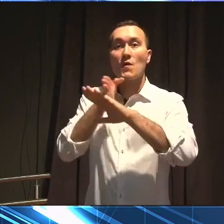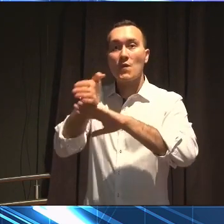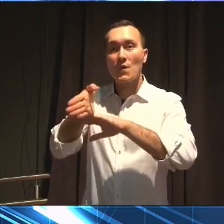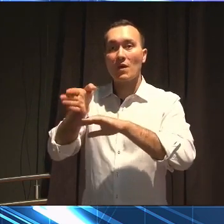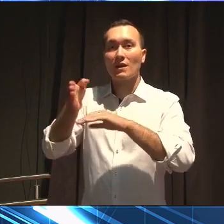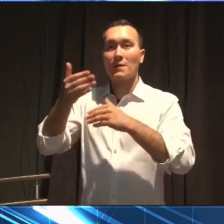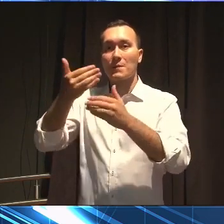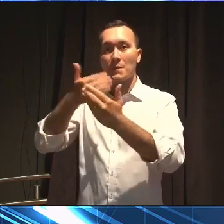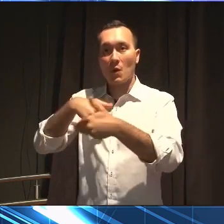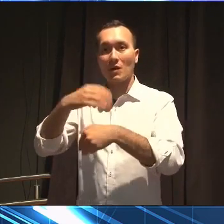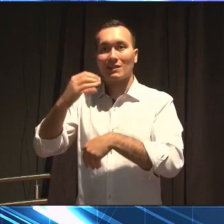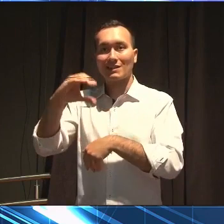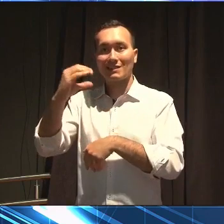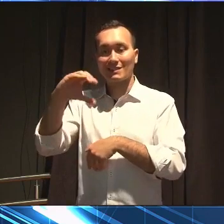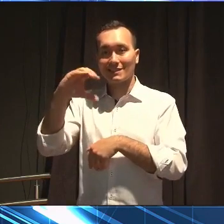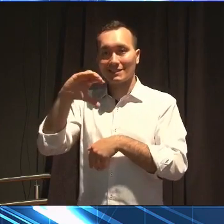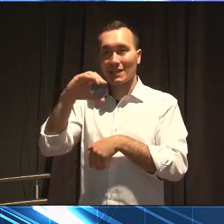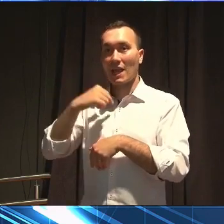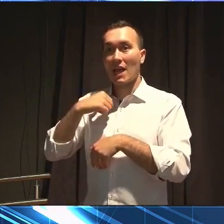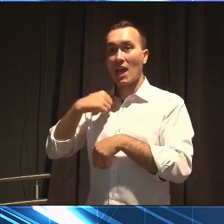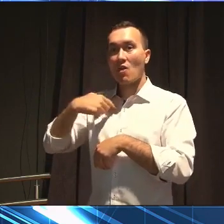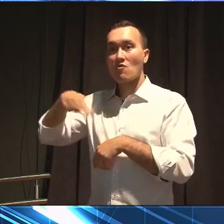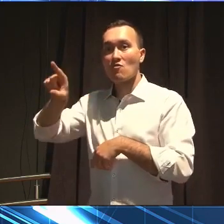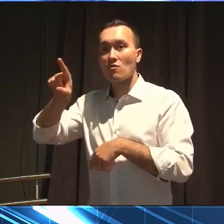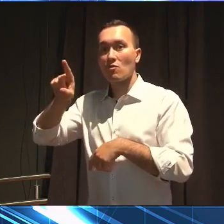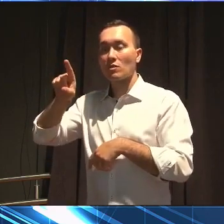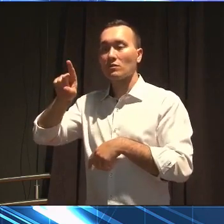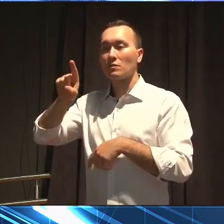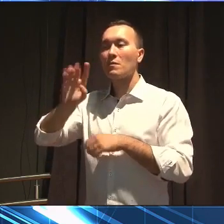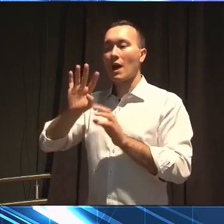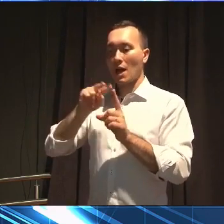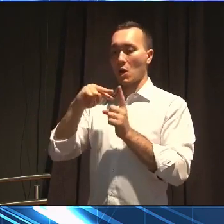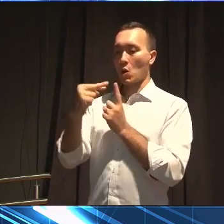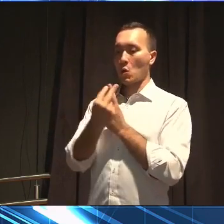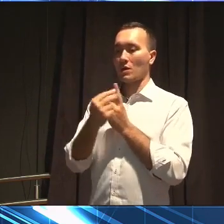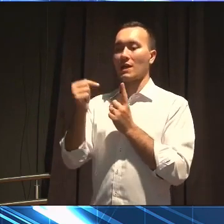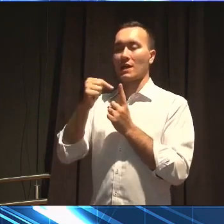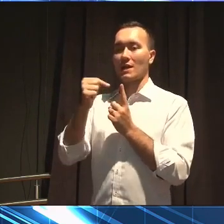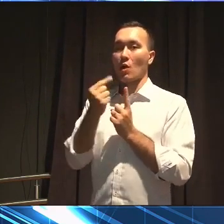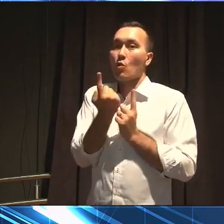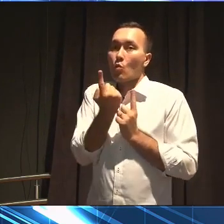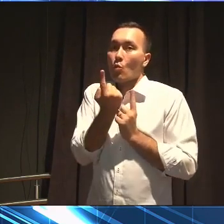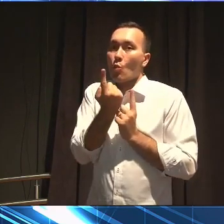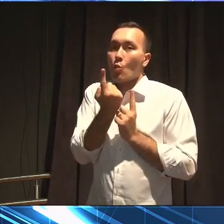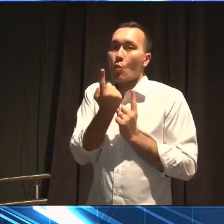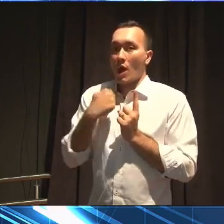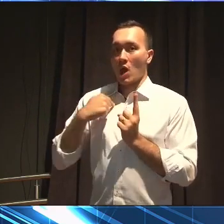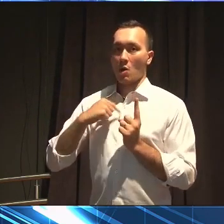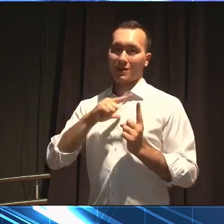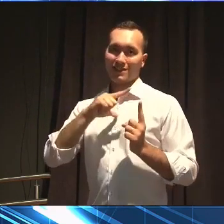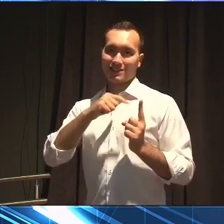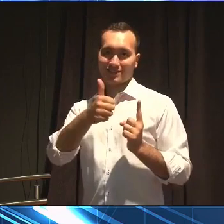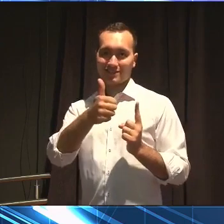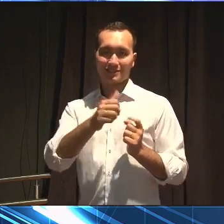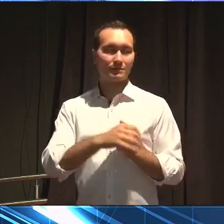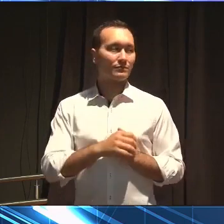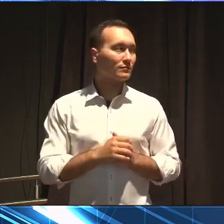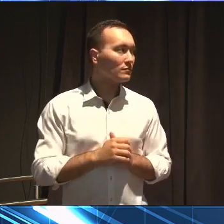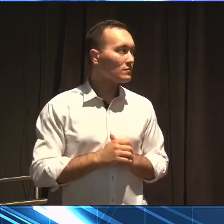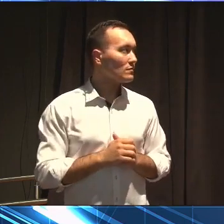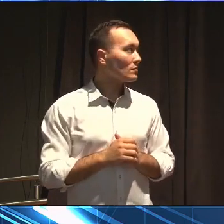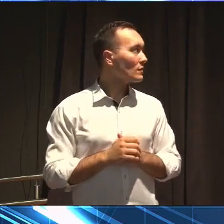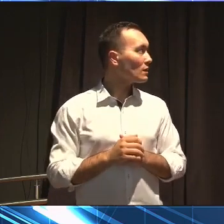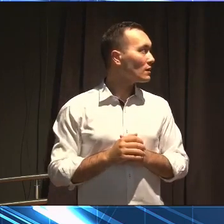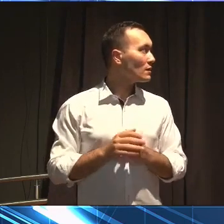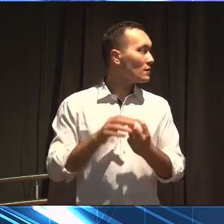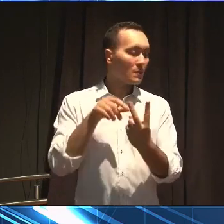certo? Tanto o pensamento divergente quanto o convergente são pensamentos extremamente